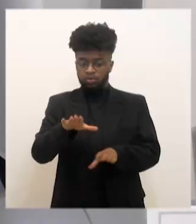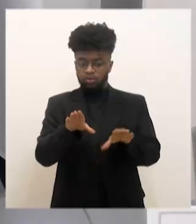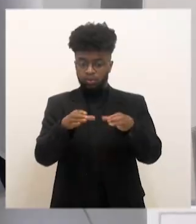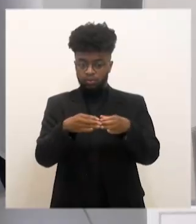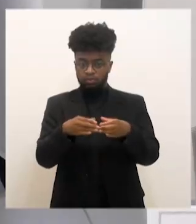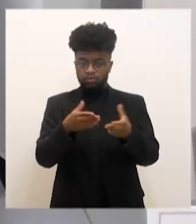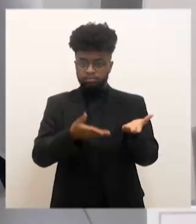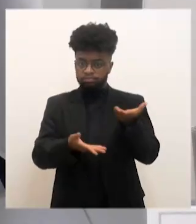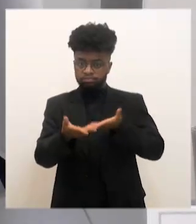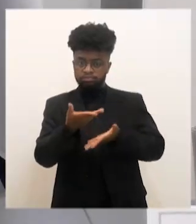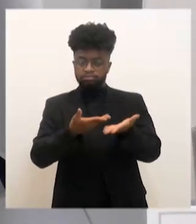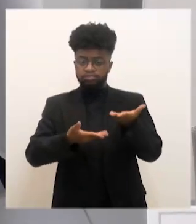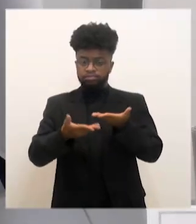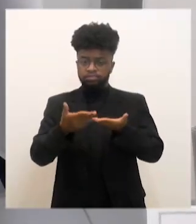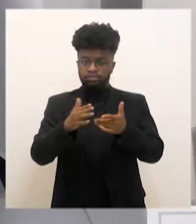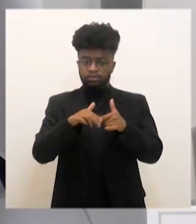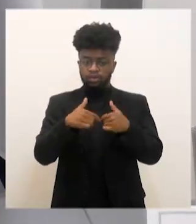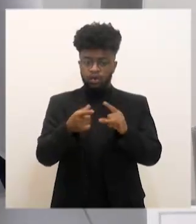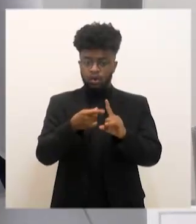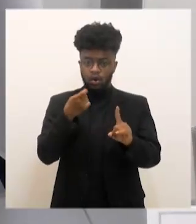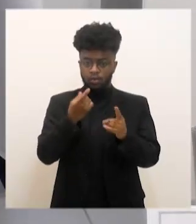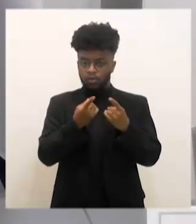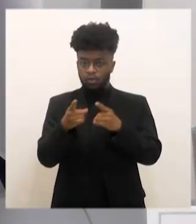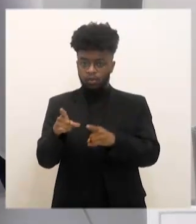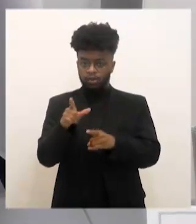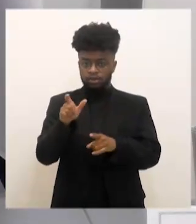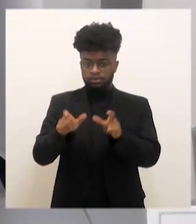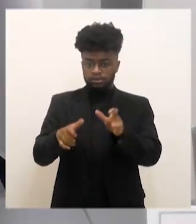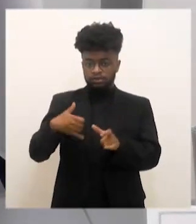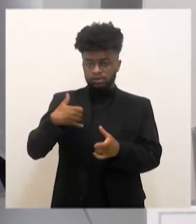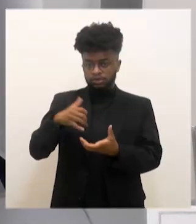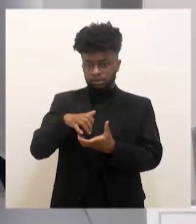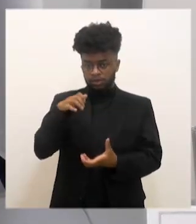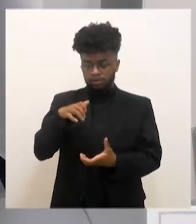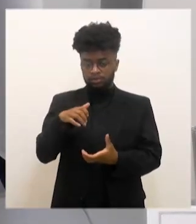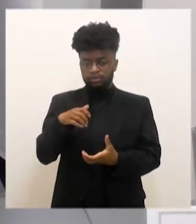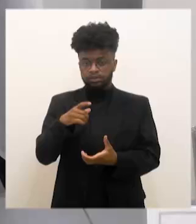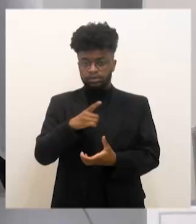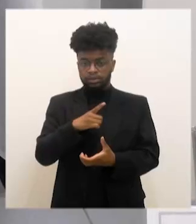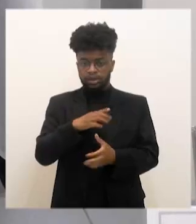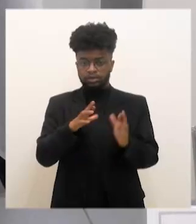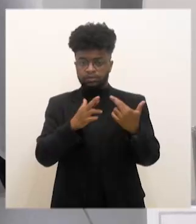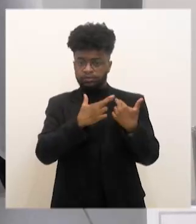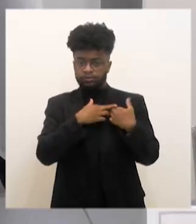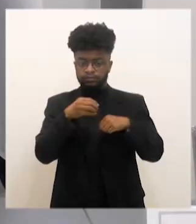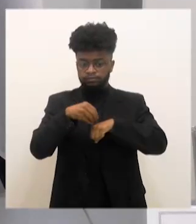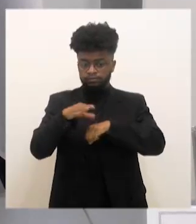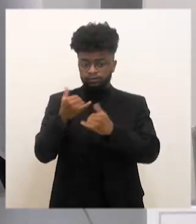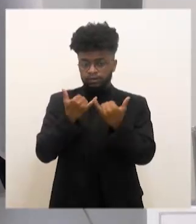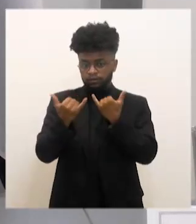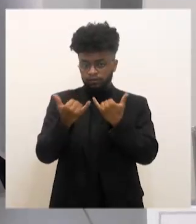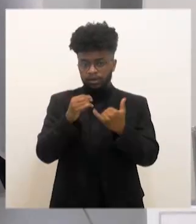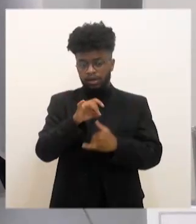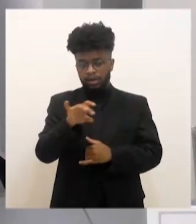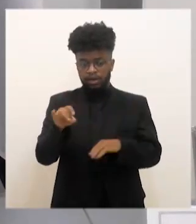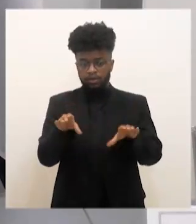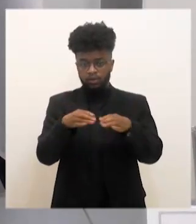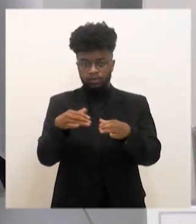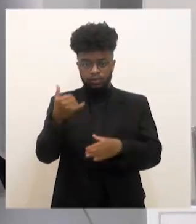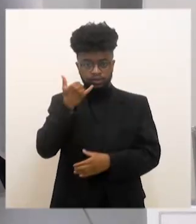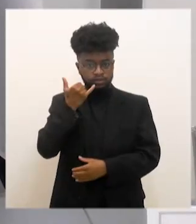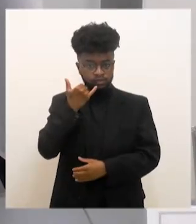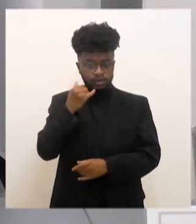diariamente com esses golpes contra os idosos, que tem o condão de dar a informação necessária para as companhias de